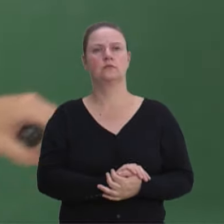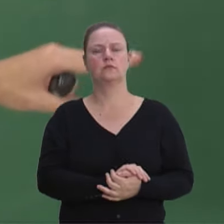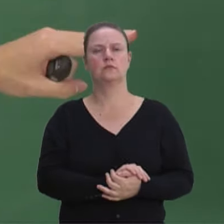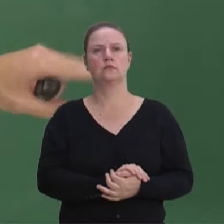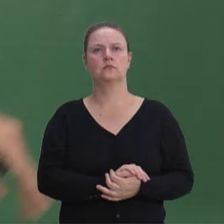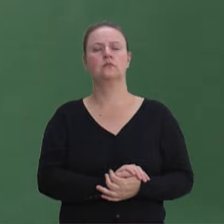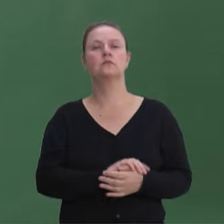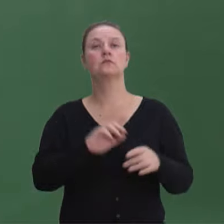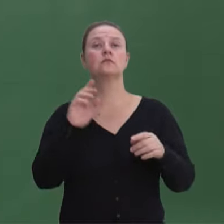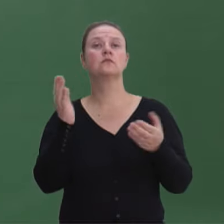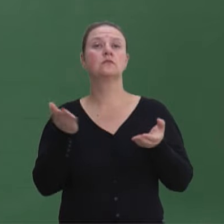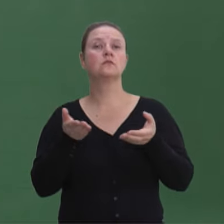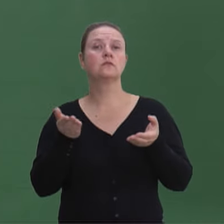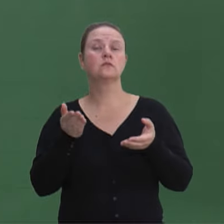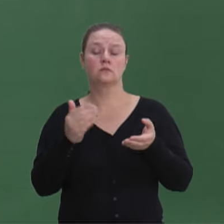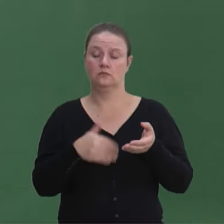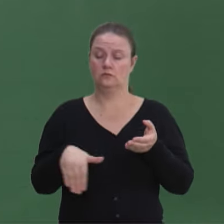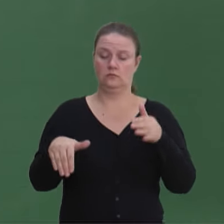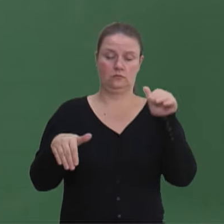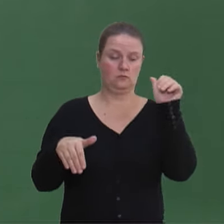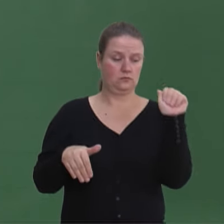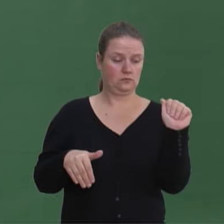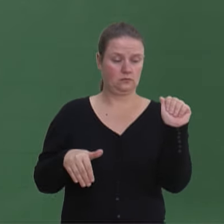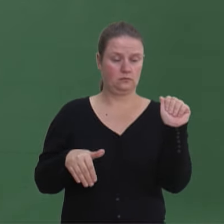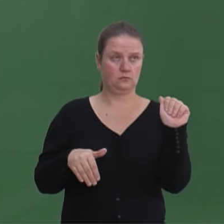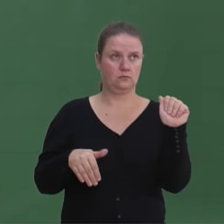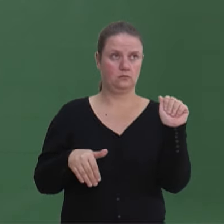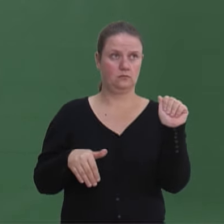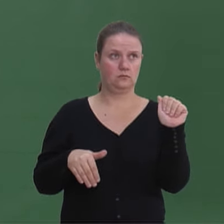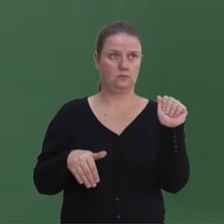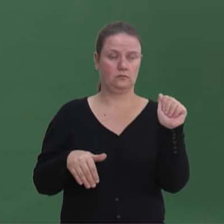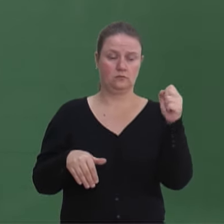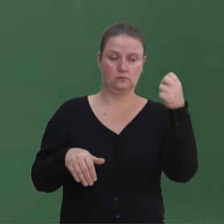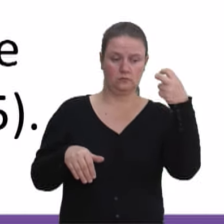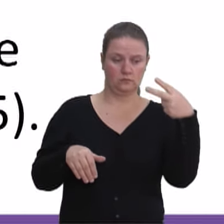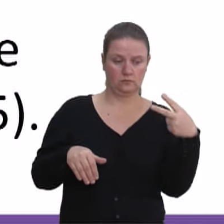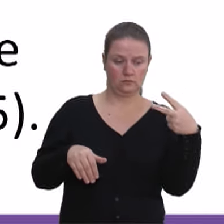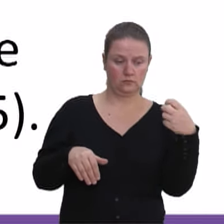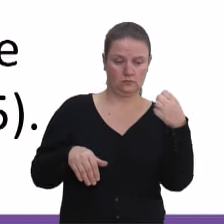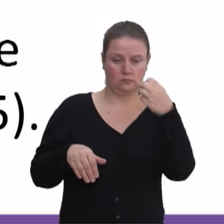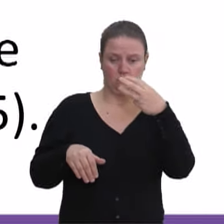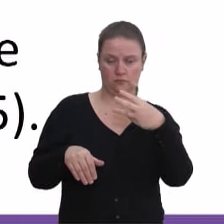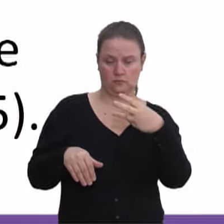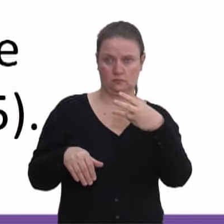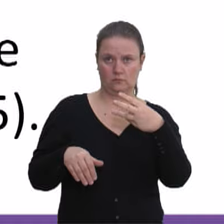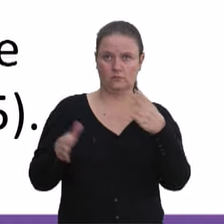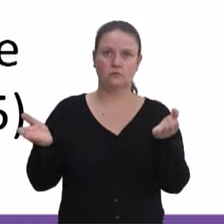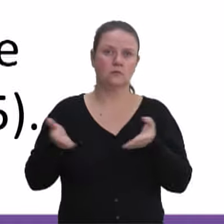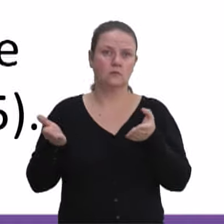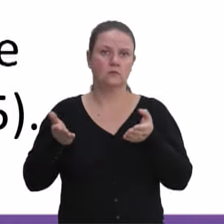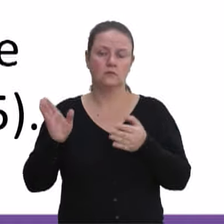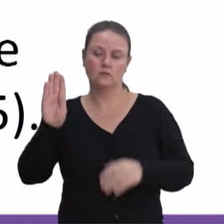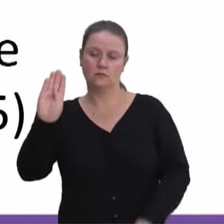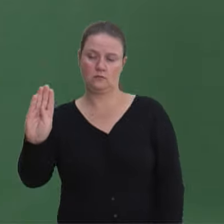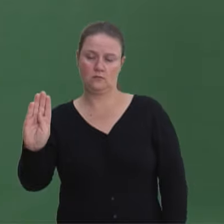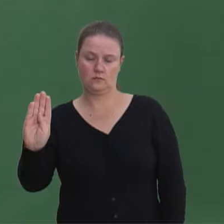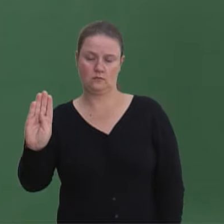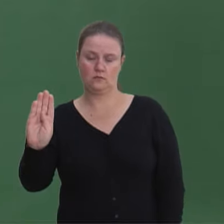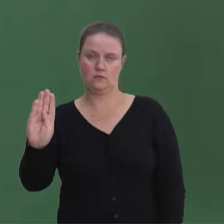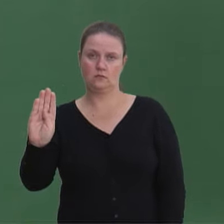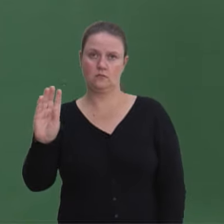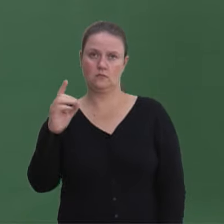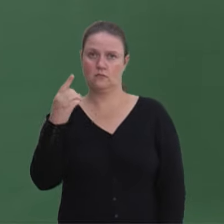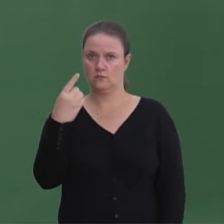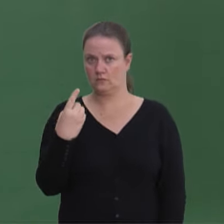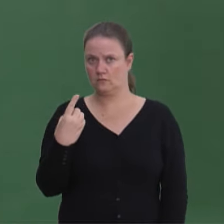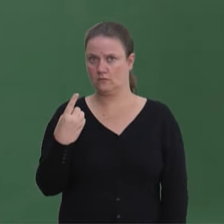Vou pegar aqui meu ponto A, 2 e 3, e vou pegar meu ponto B,